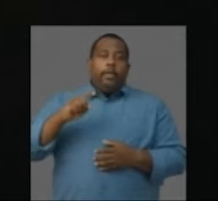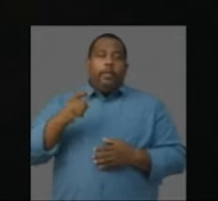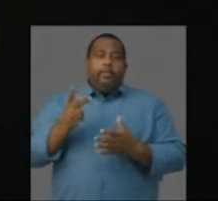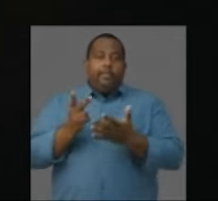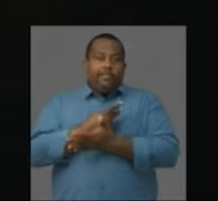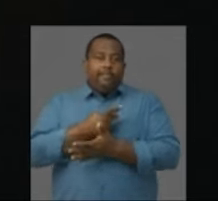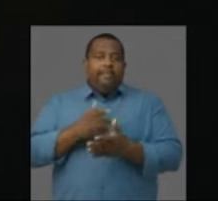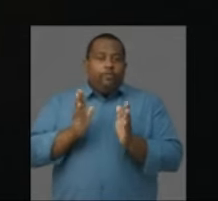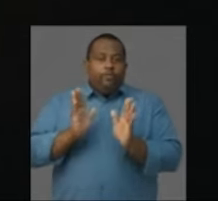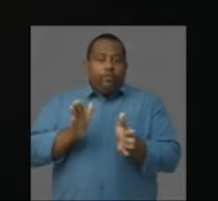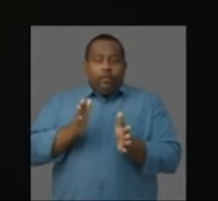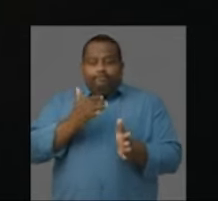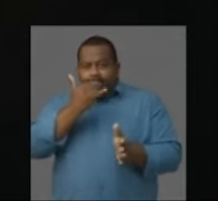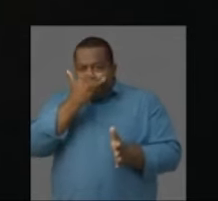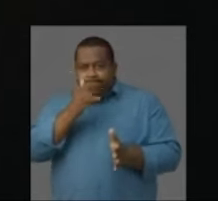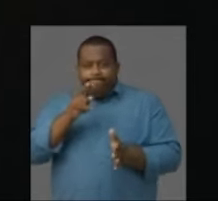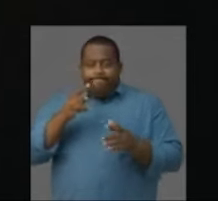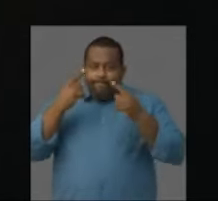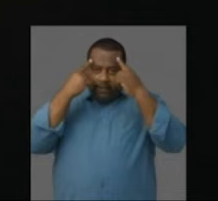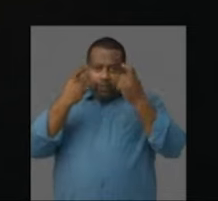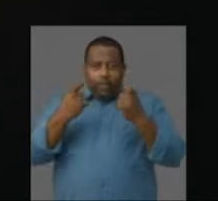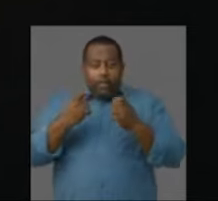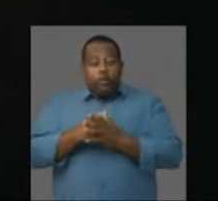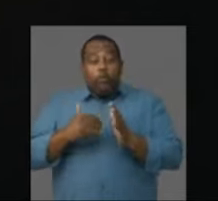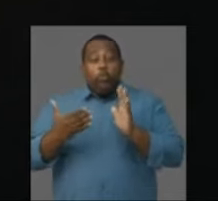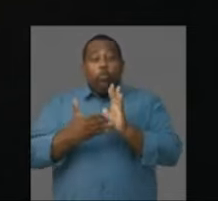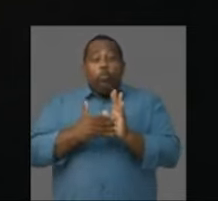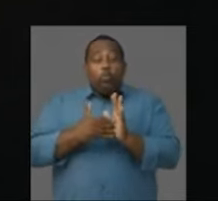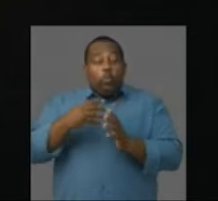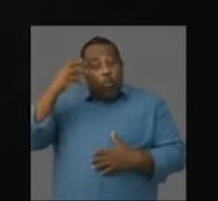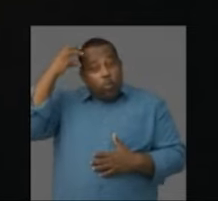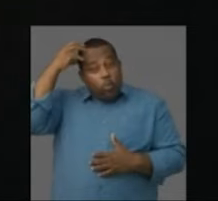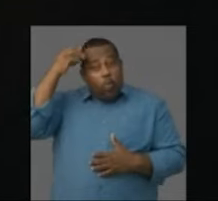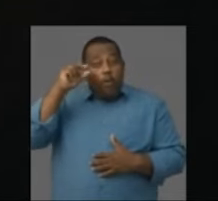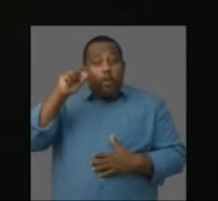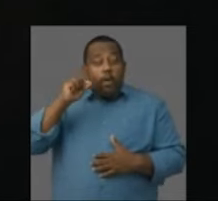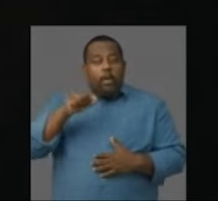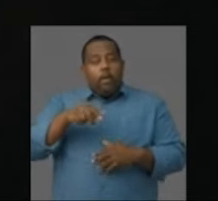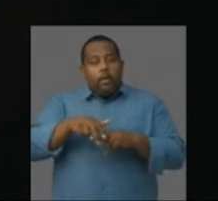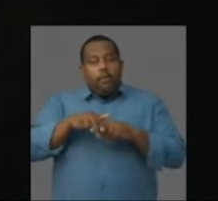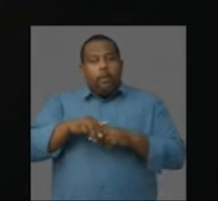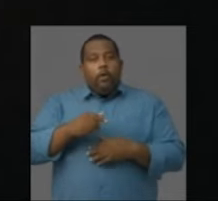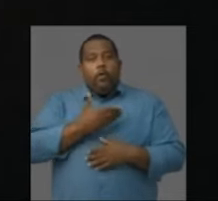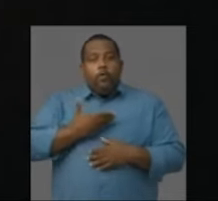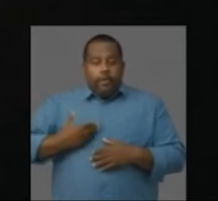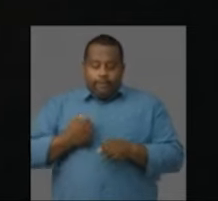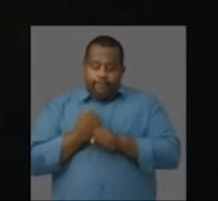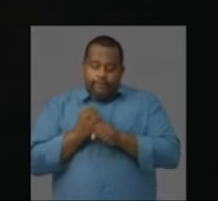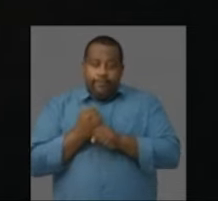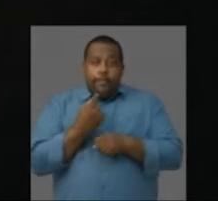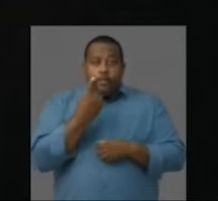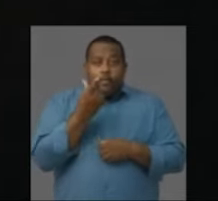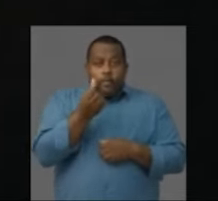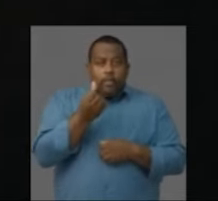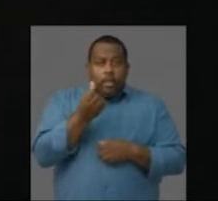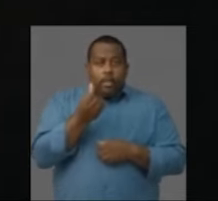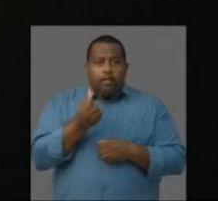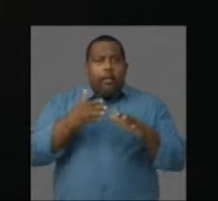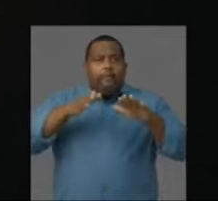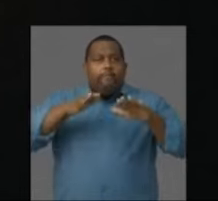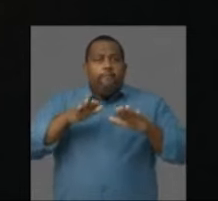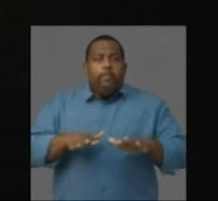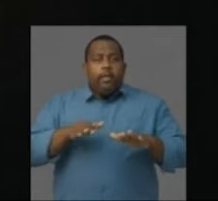foi vítima de violência. Tudo isso aí é culpa do governo que por 16 anos tem se